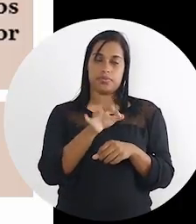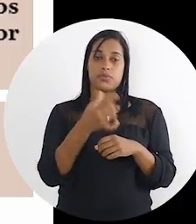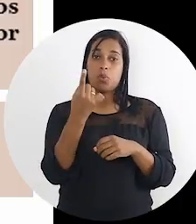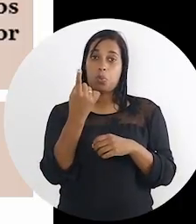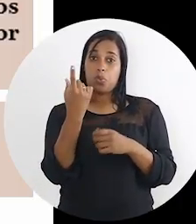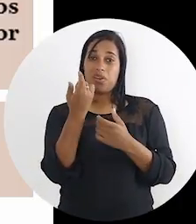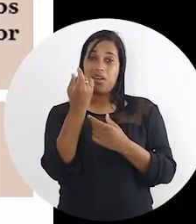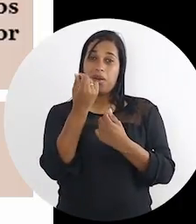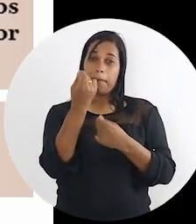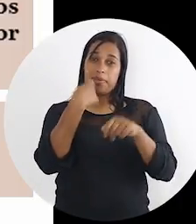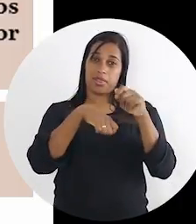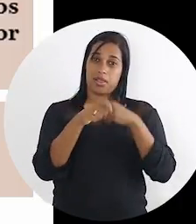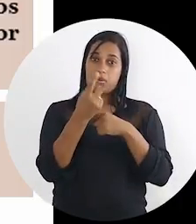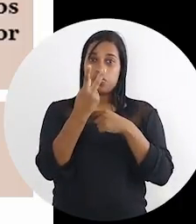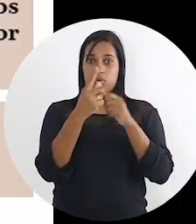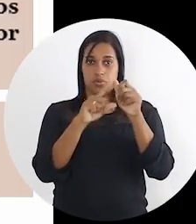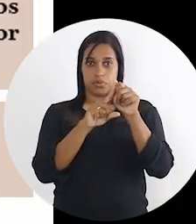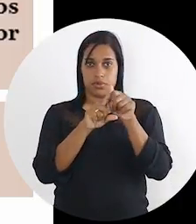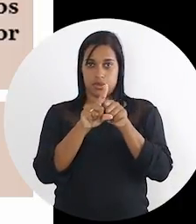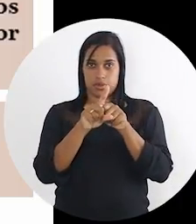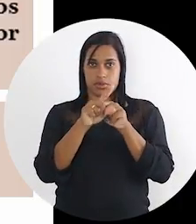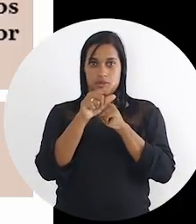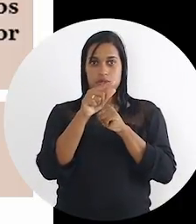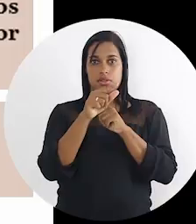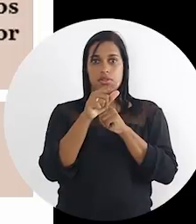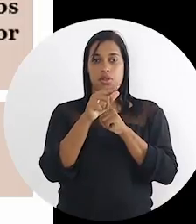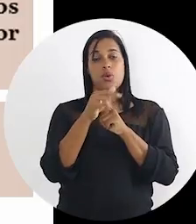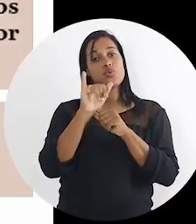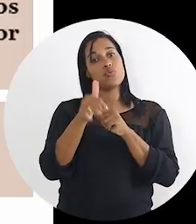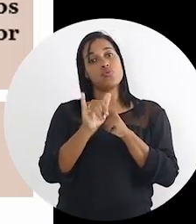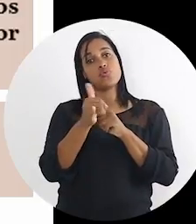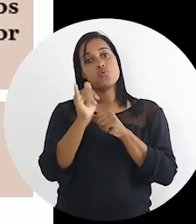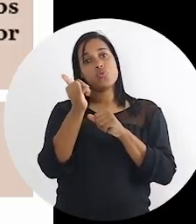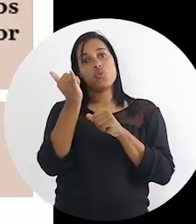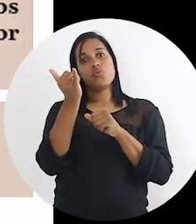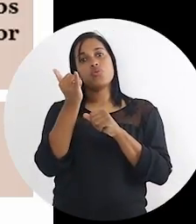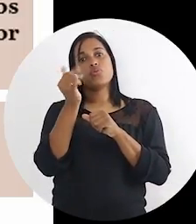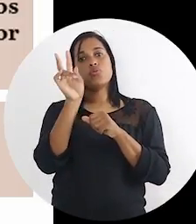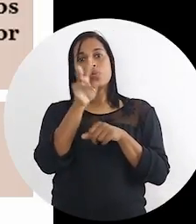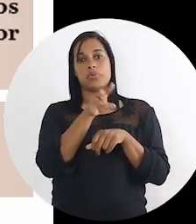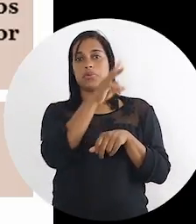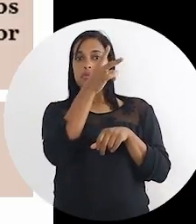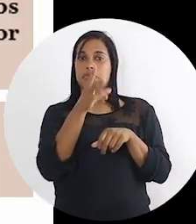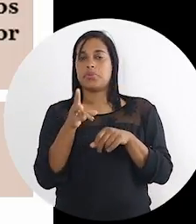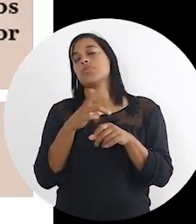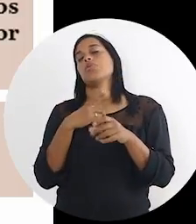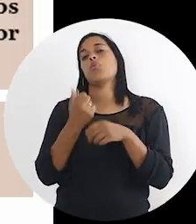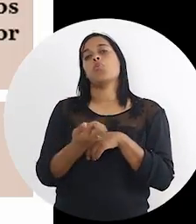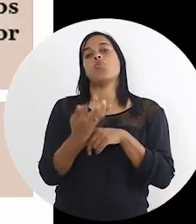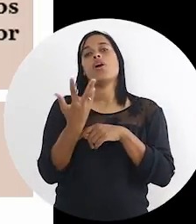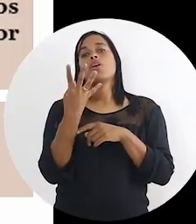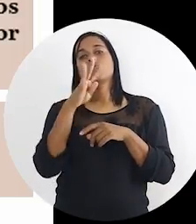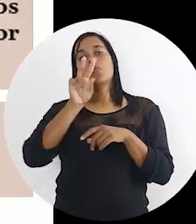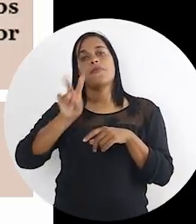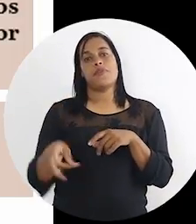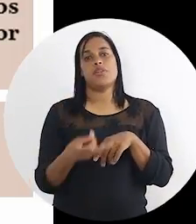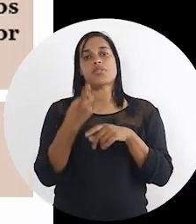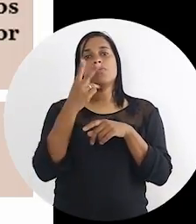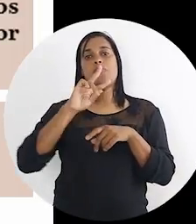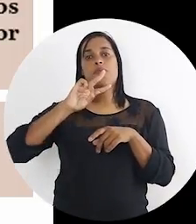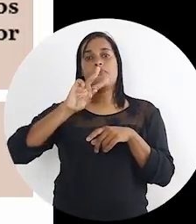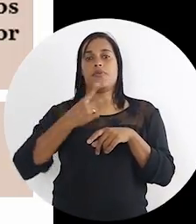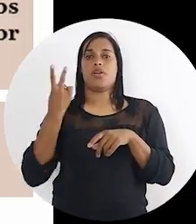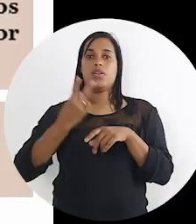Um capital aplicado por 2 meses, a certa taxa de juros compostos, atinge um montante 4 vezes superior ao